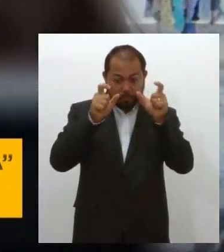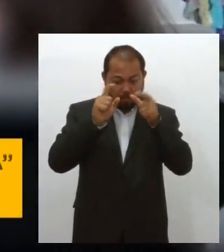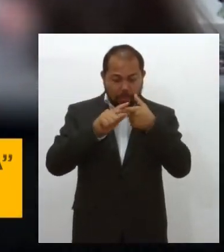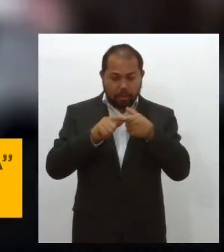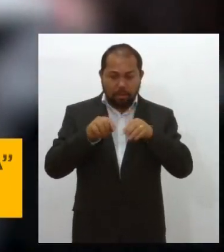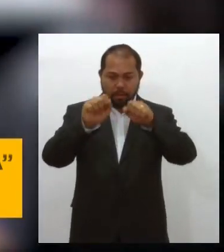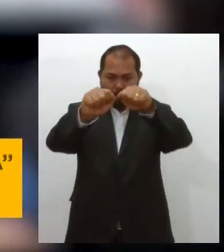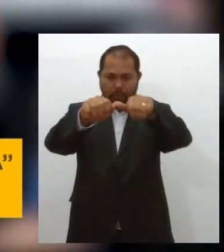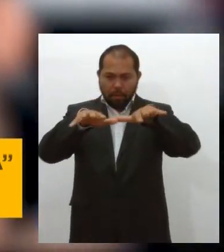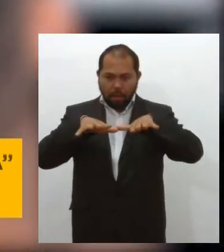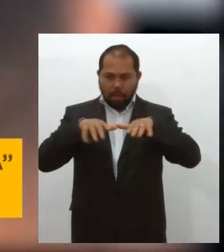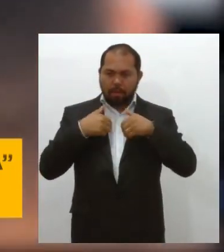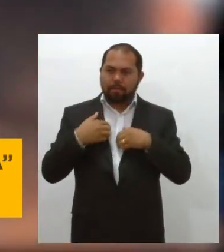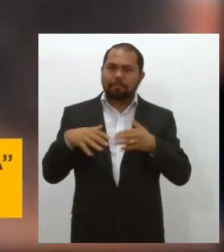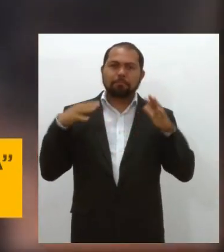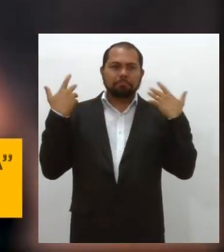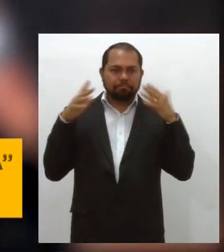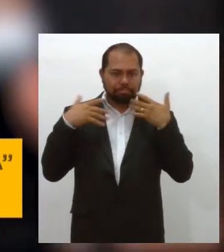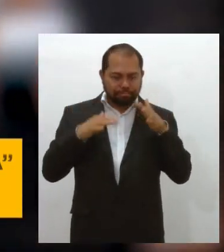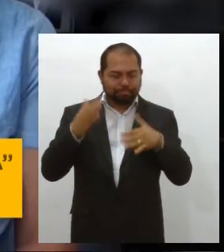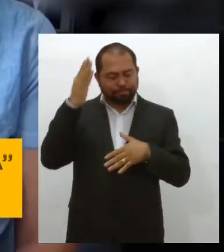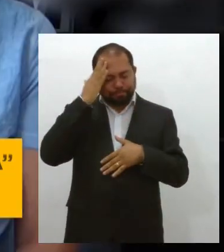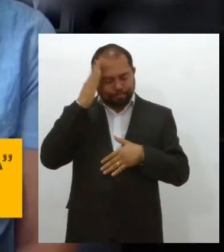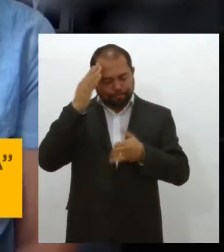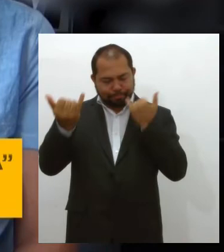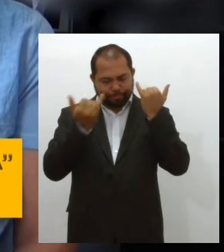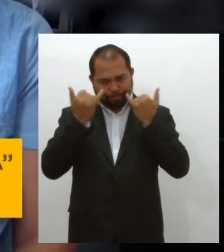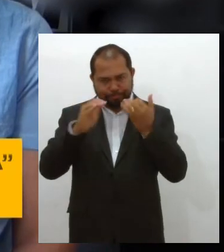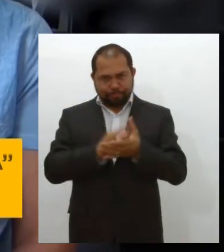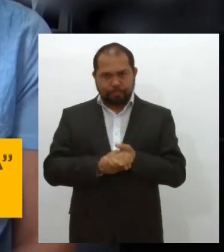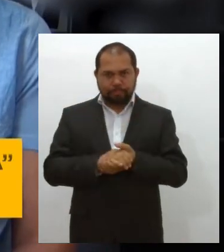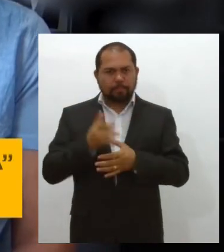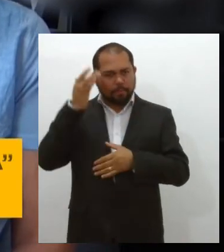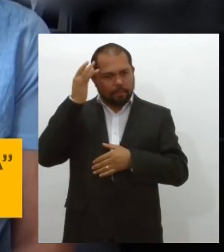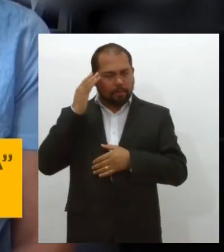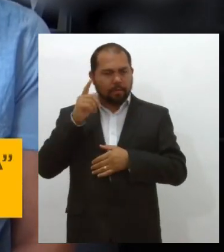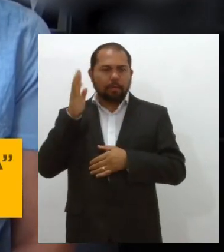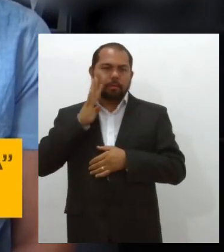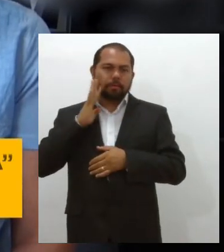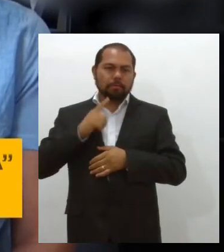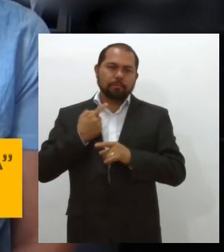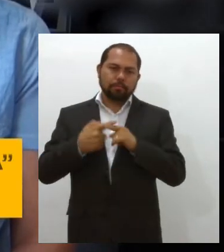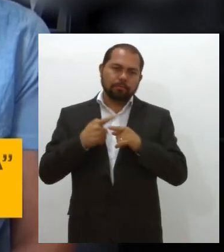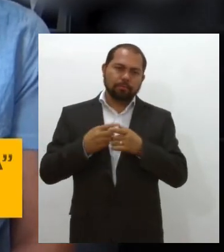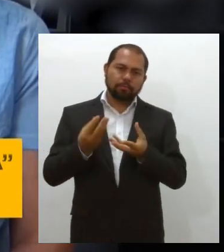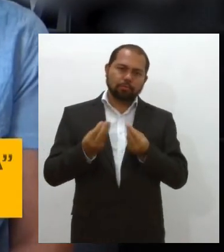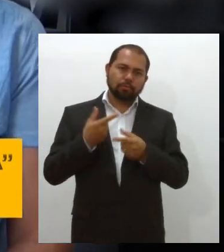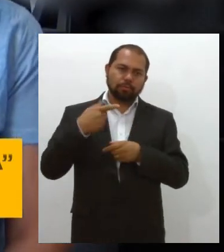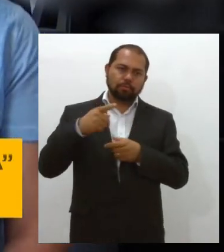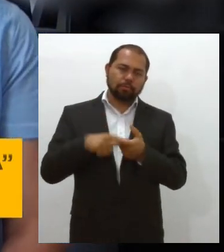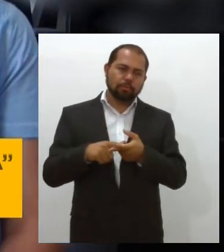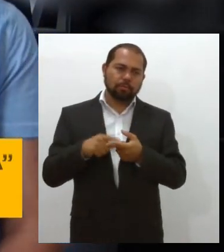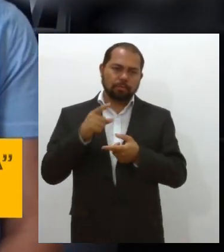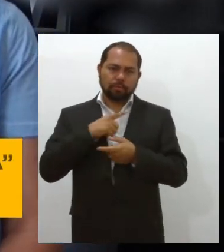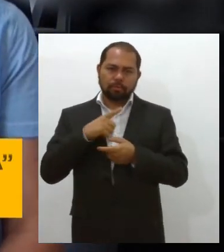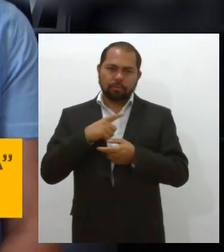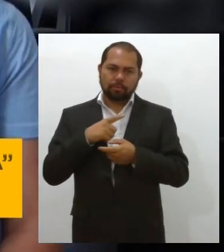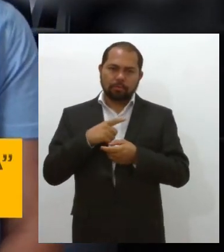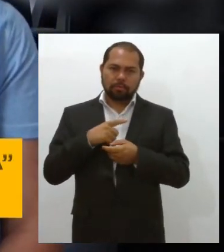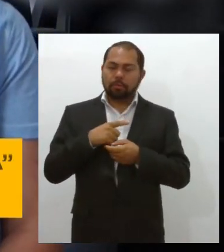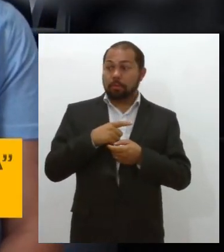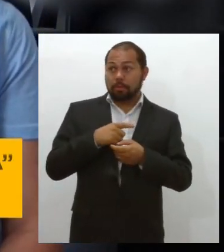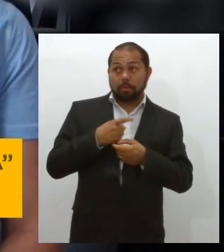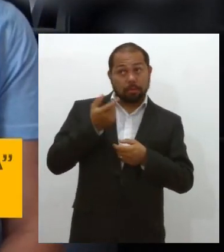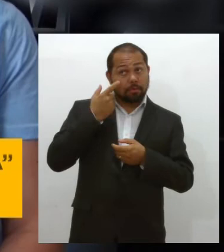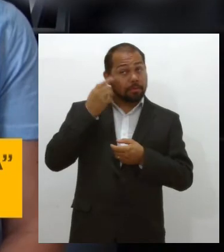e realmente entendeu a mensagem que foi transmitida. Achei bacana, né? Porque muitos aí que tem uma mente que pensa de outro jeito, aqui foi,